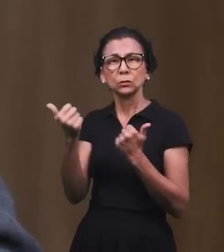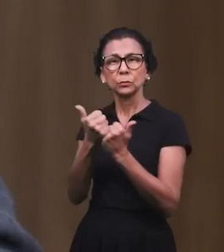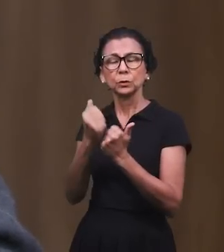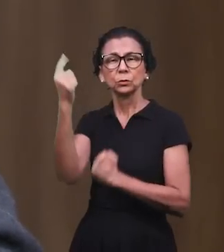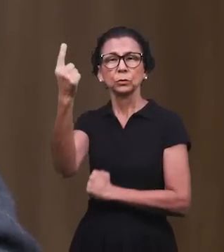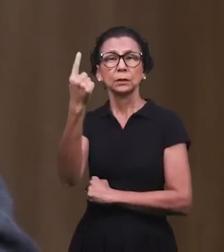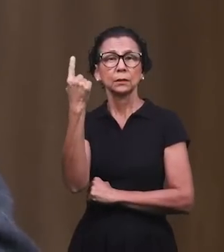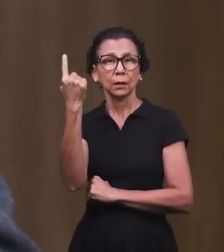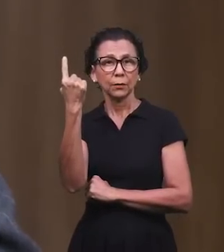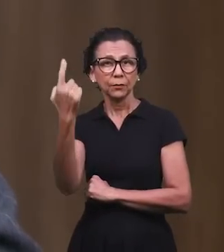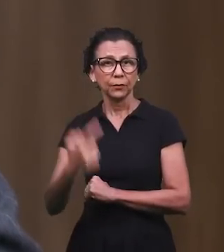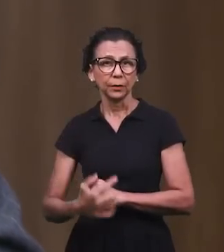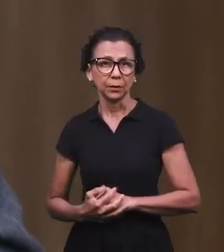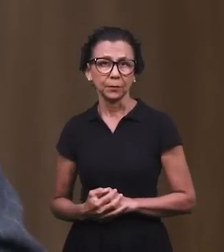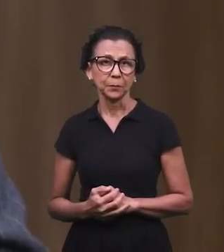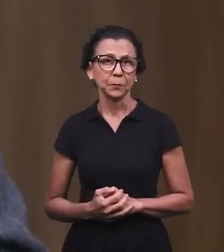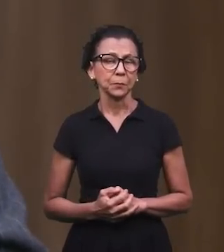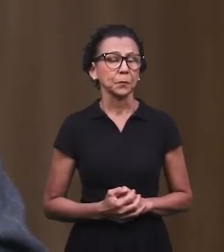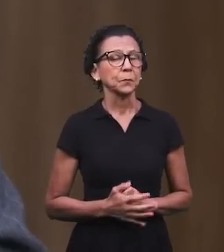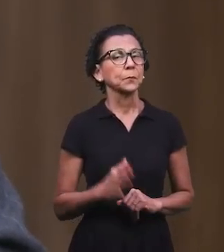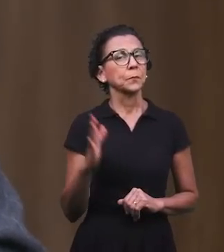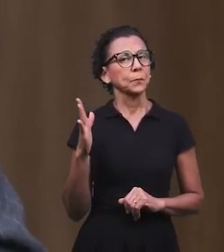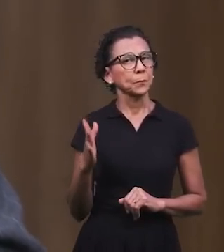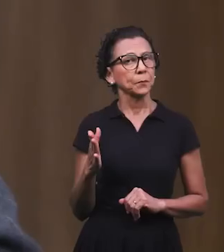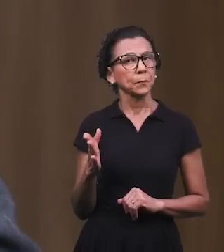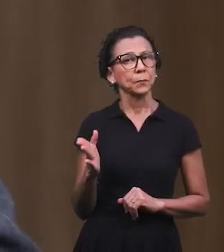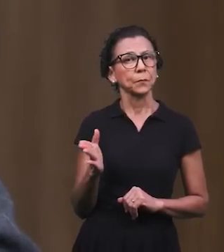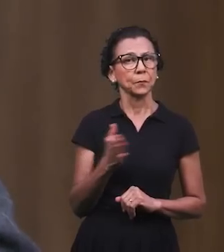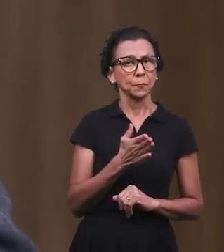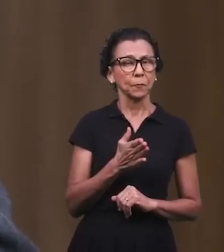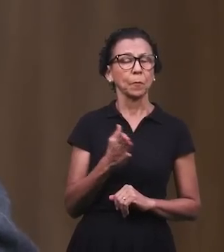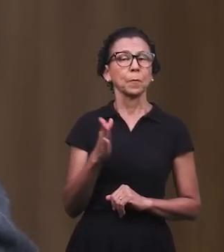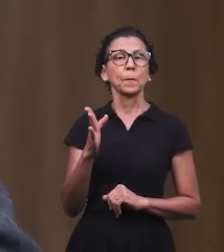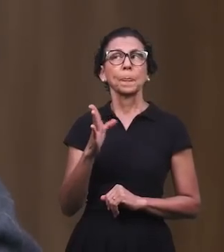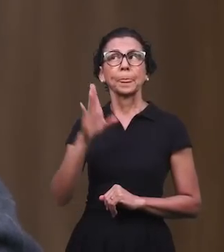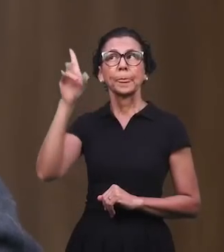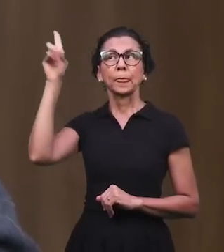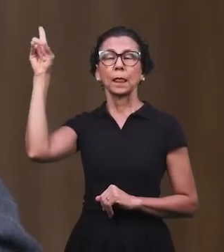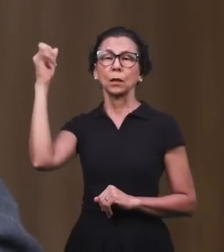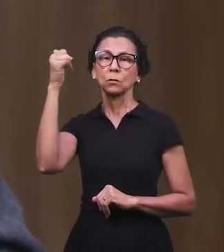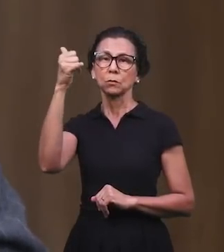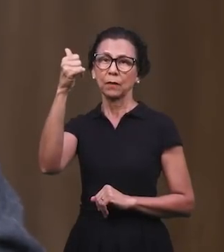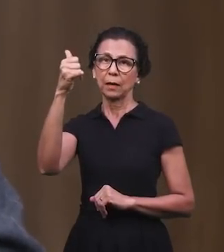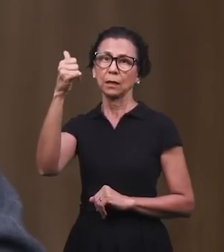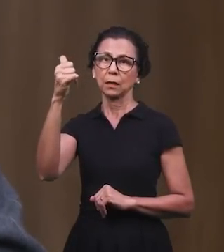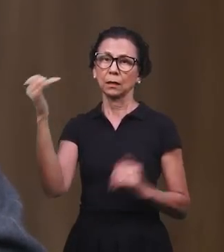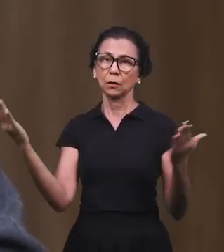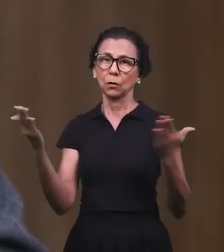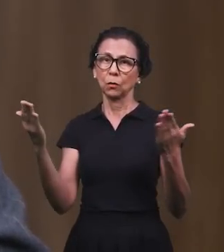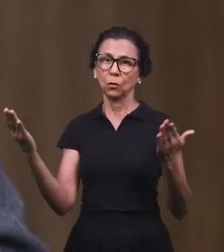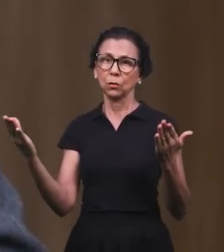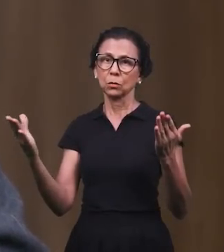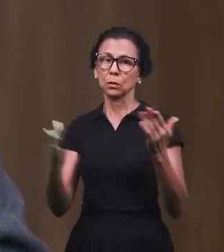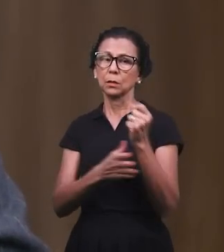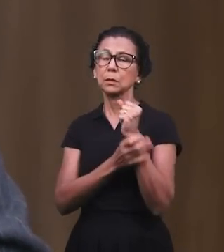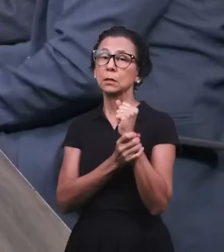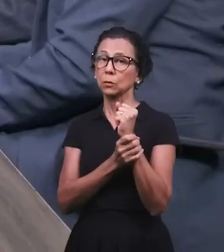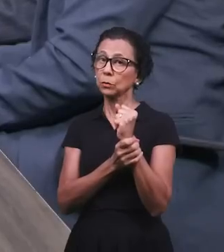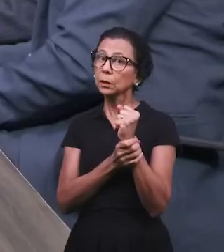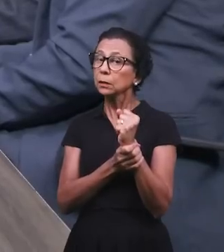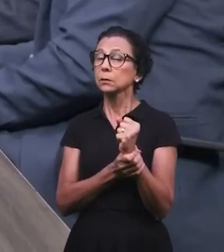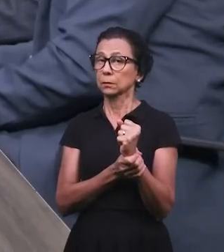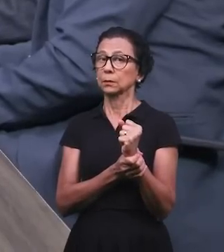temos quando ouvimos a voz do Senhor decretando o que Ele tem de melhor para aqueles que são servos.